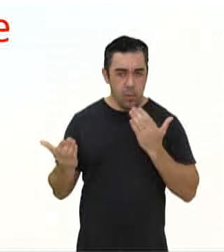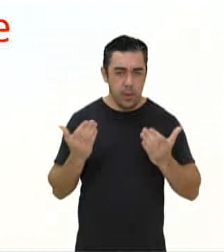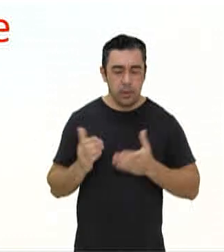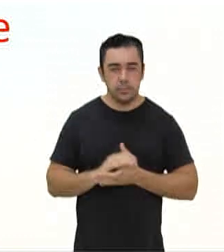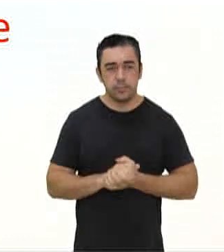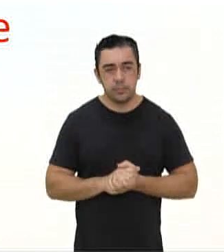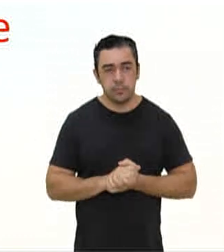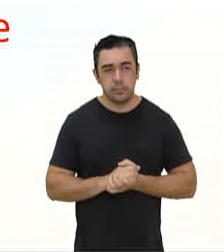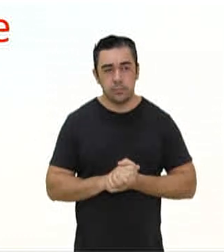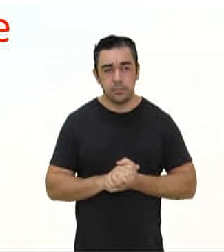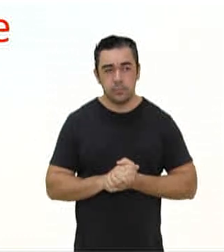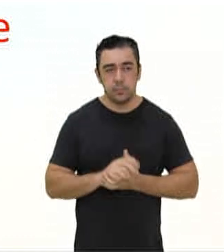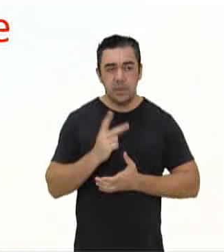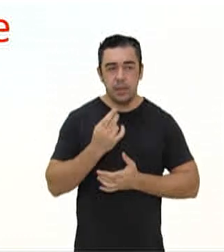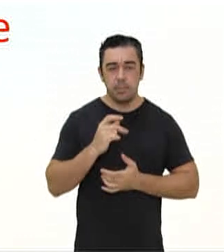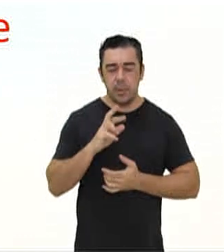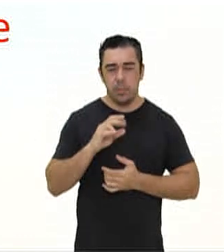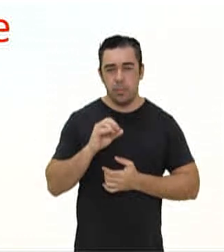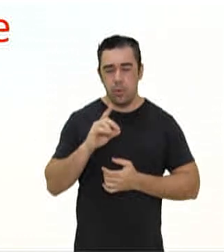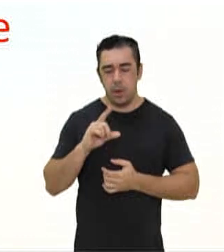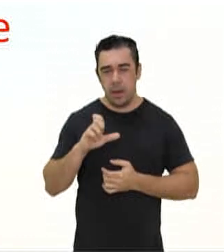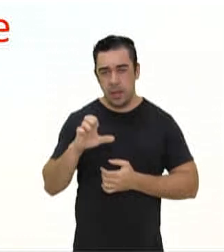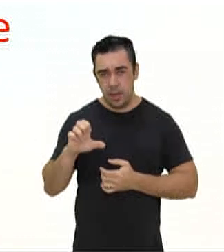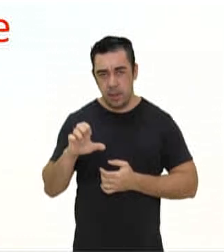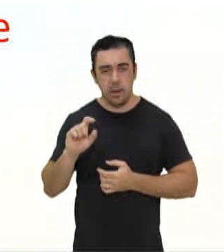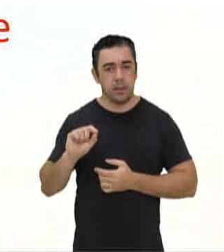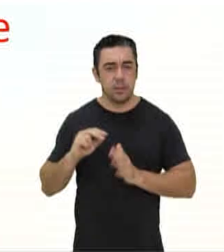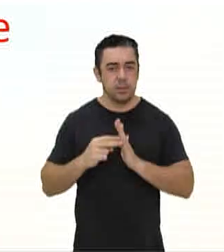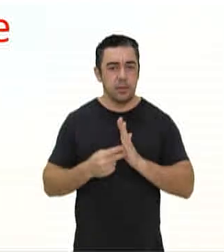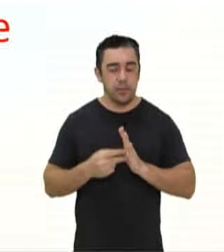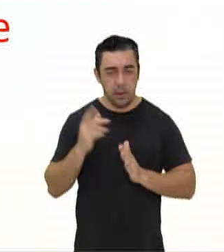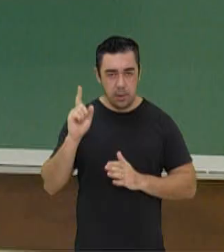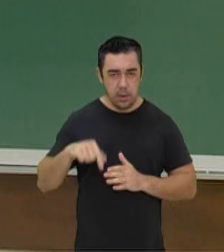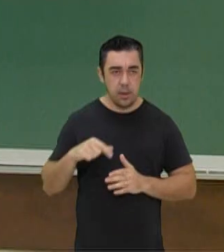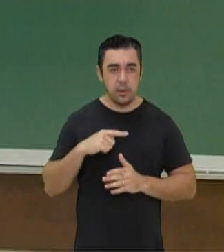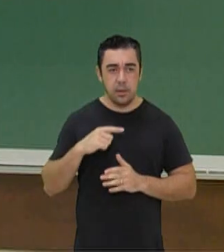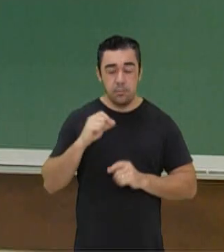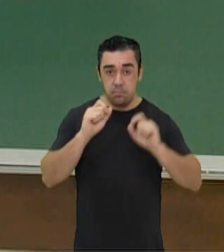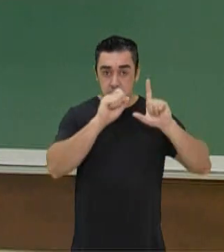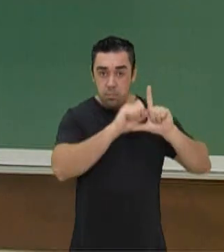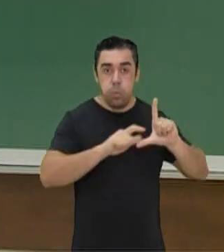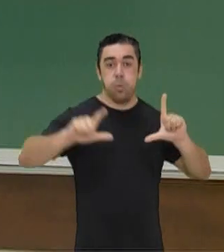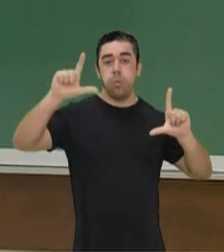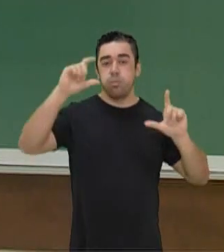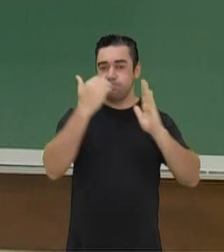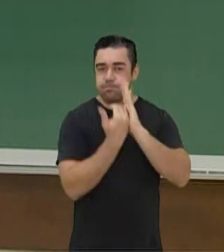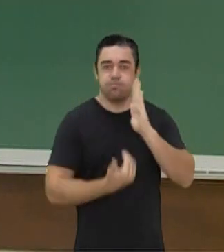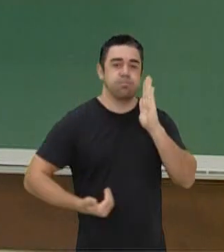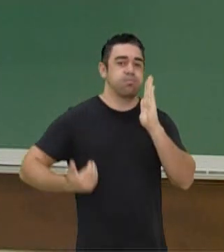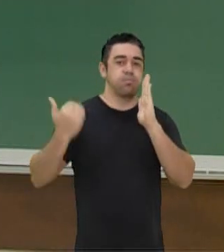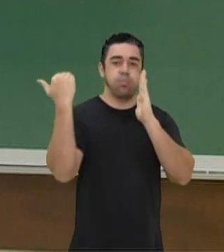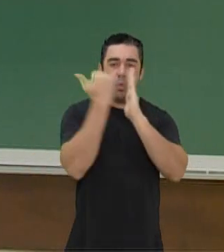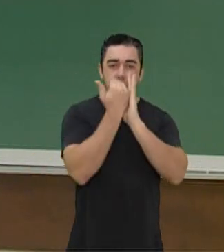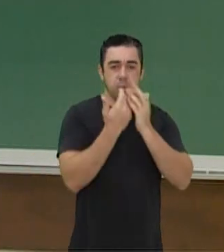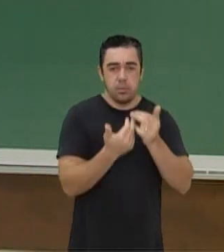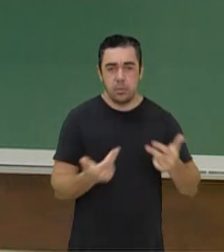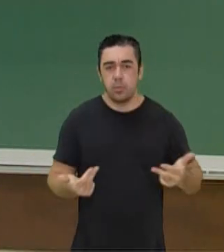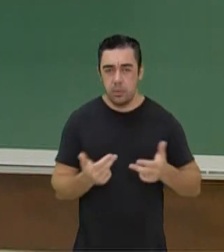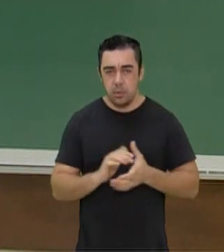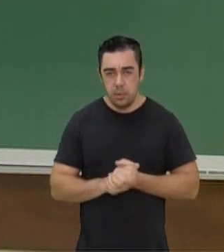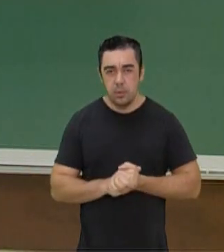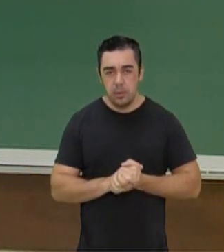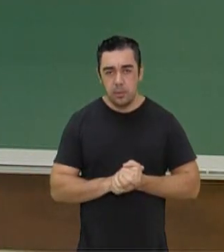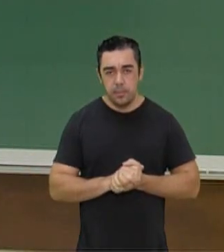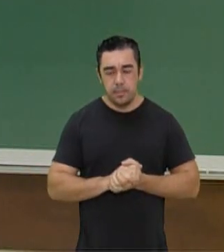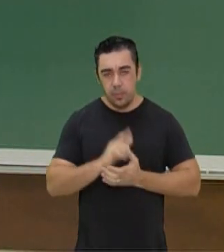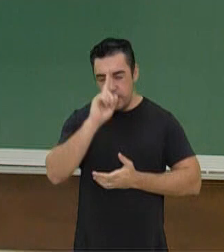comparativa. Hipérbole consiste na expressão evidente, exagerada, evidentemente, exagerada de